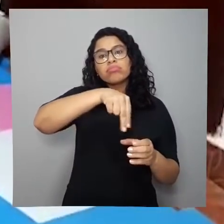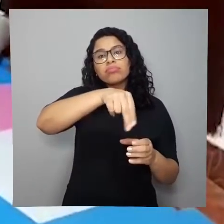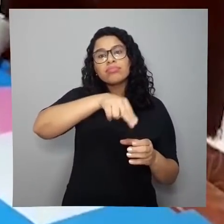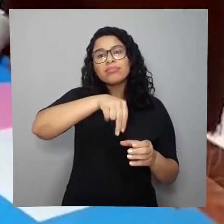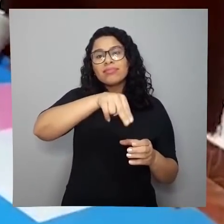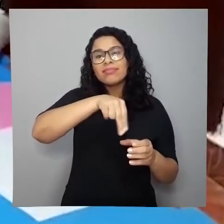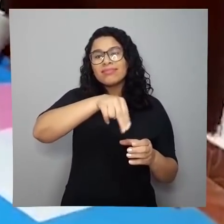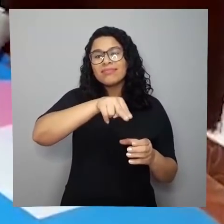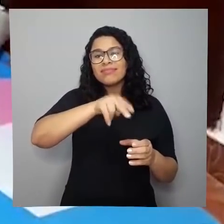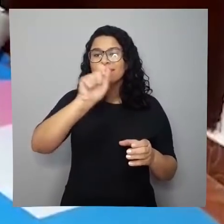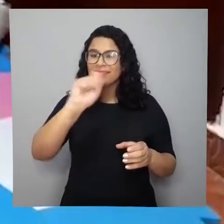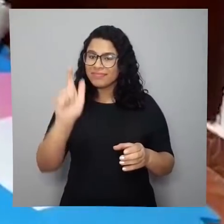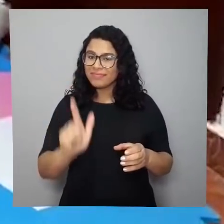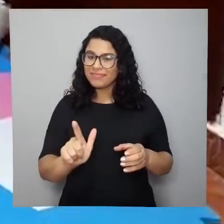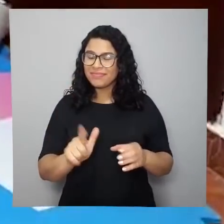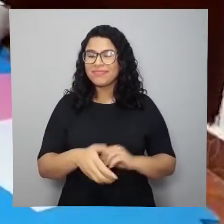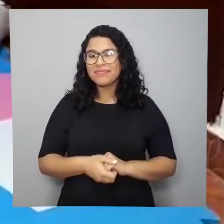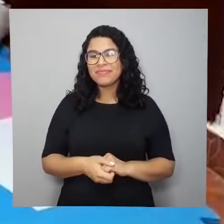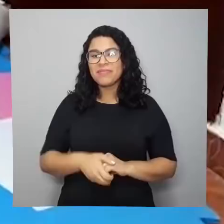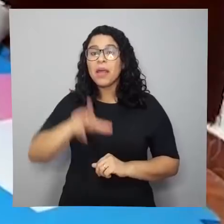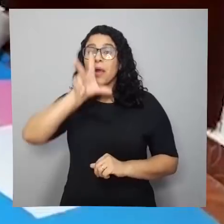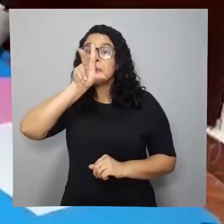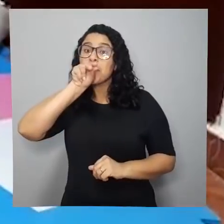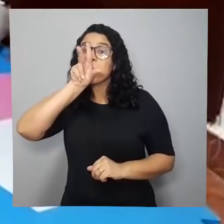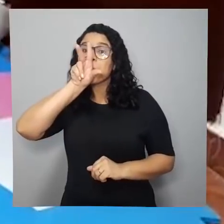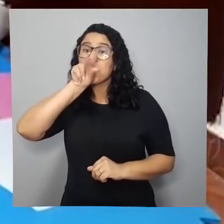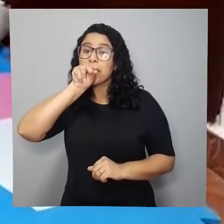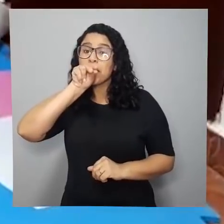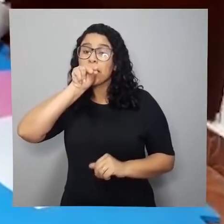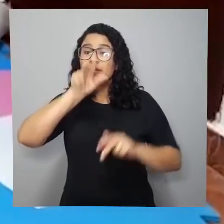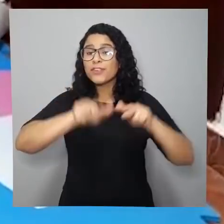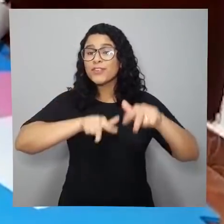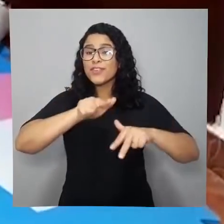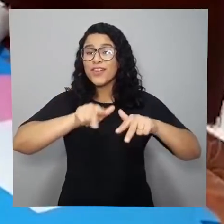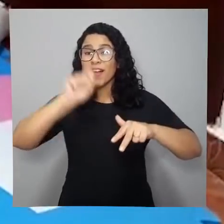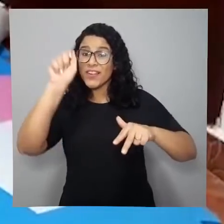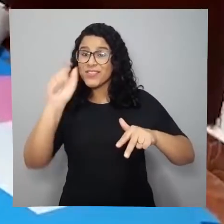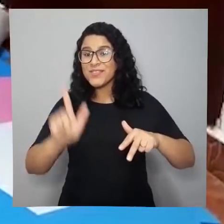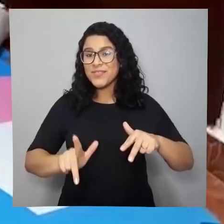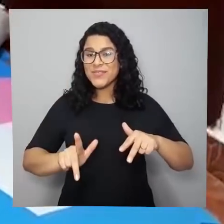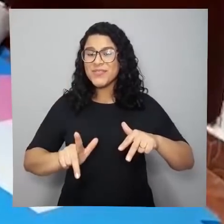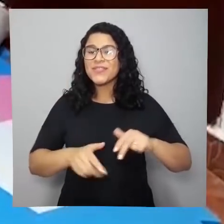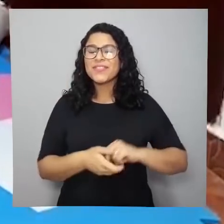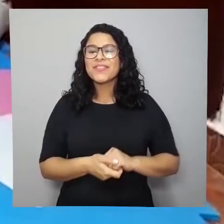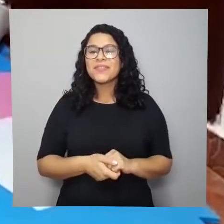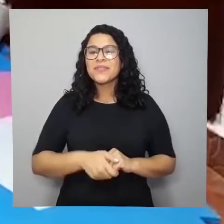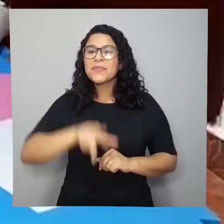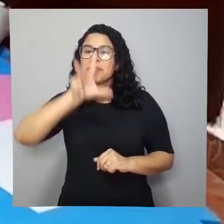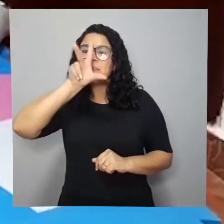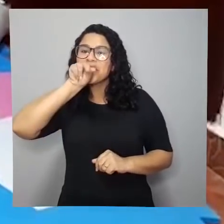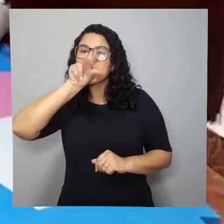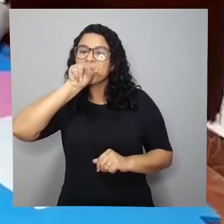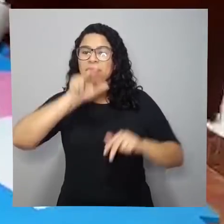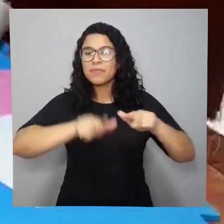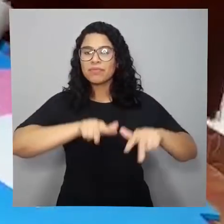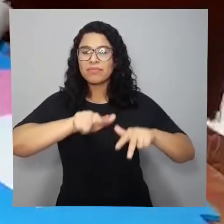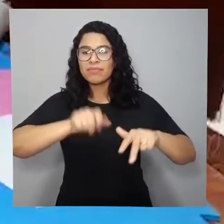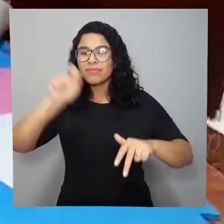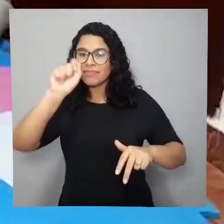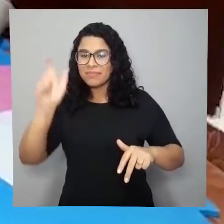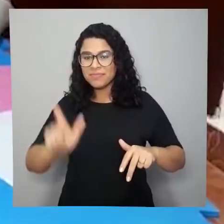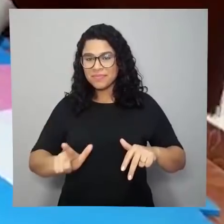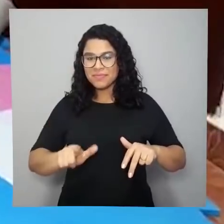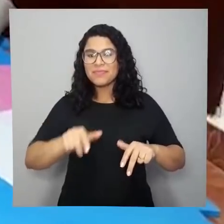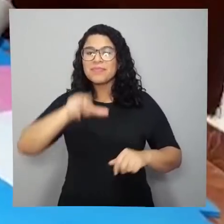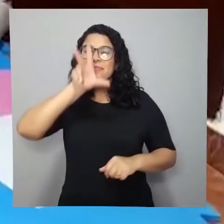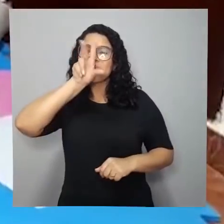azulzinho ele ficou. Viva o patinho azul! Viva o patinho azul! Viva o patinho